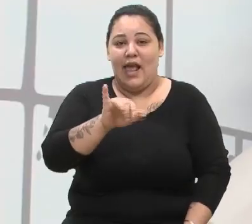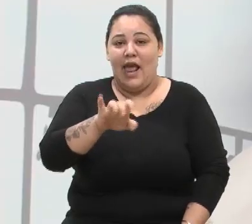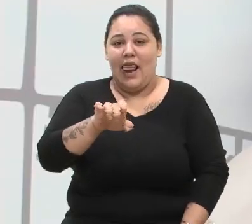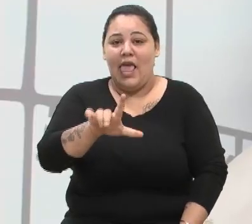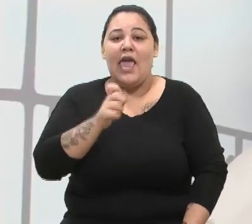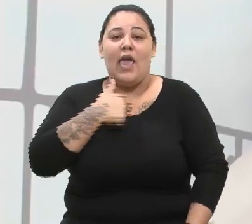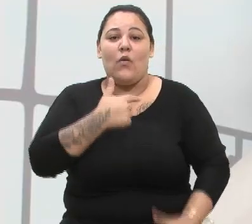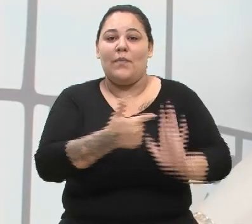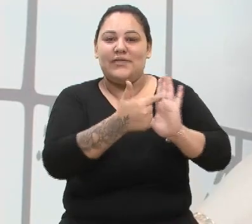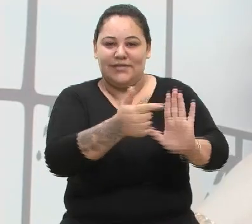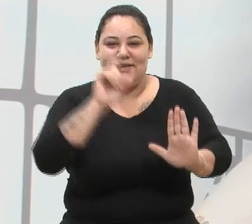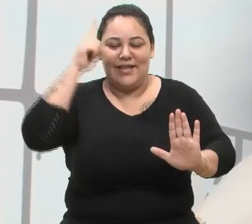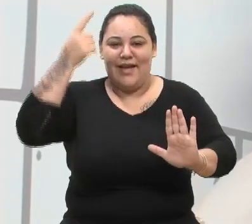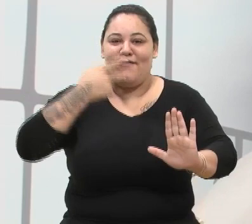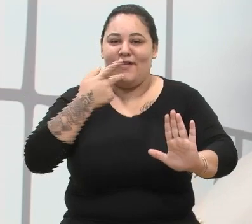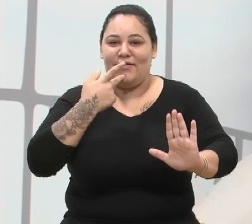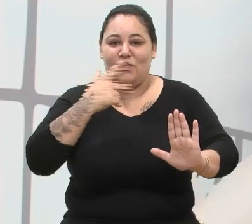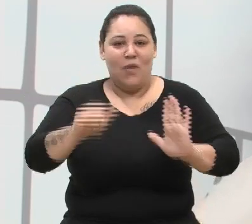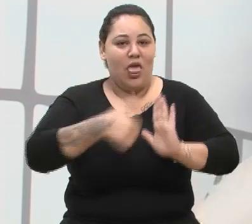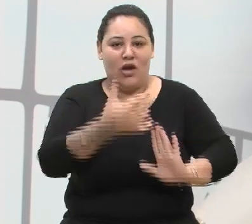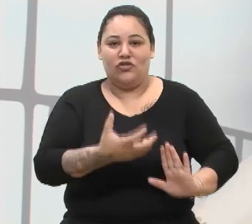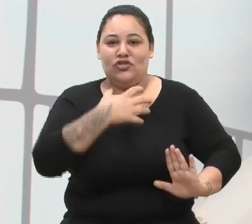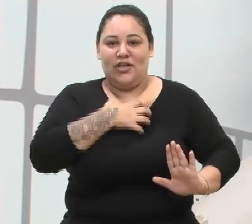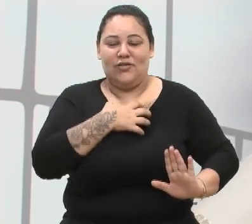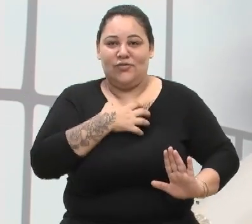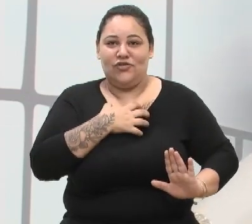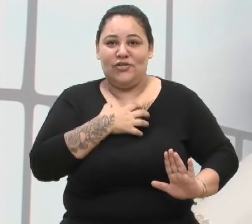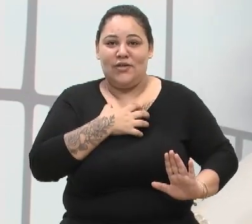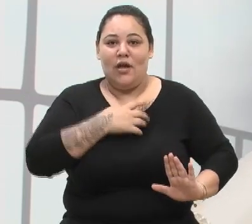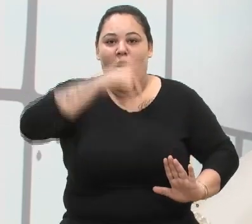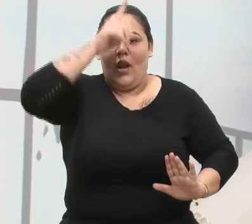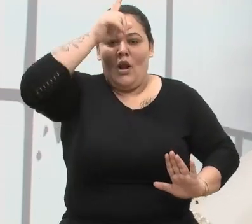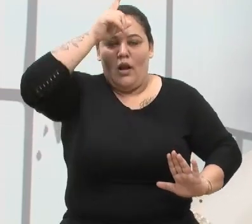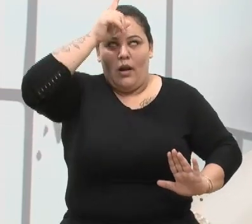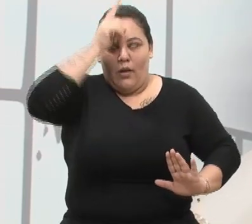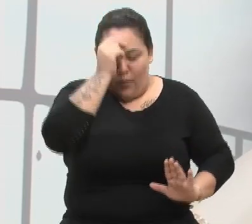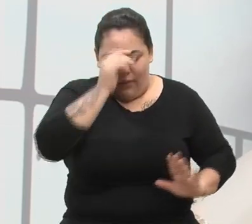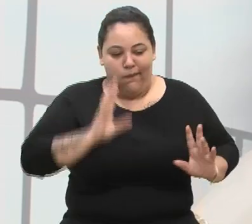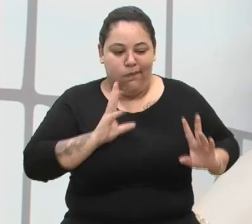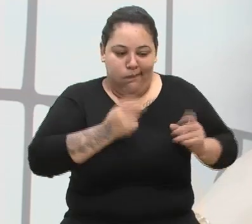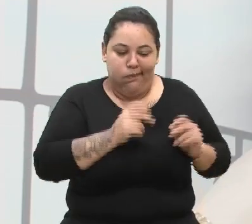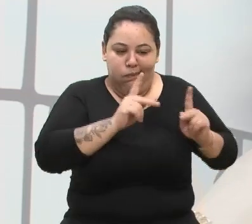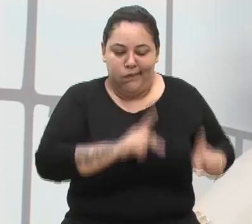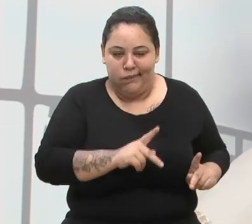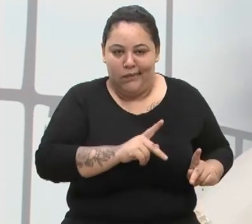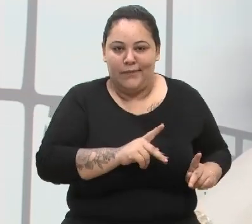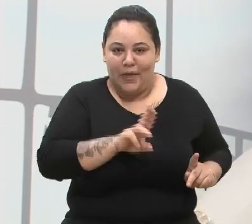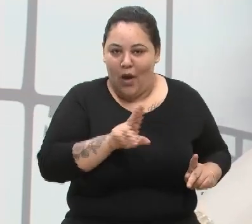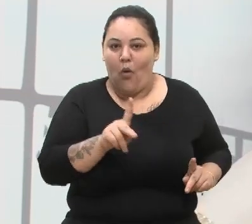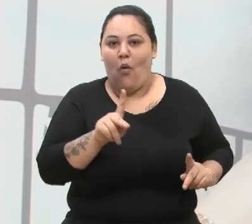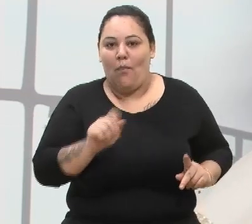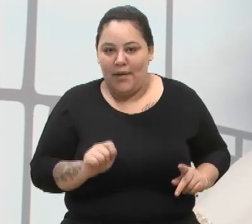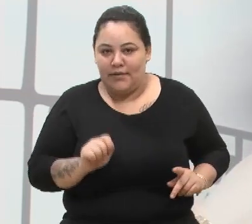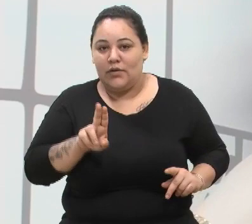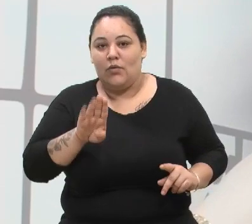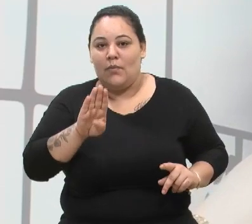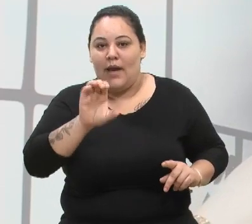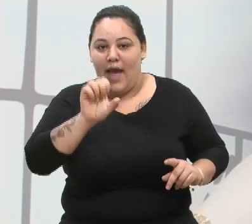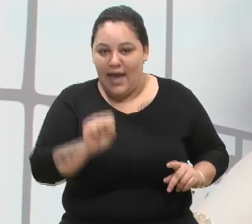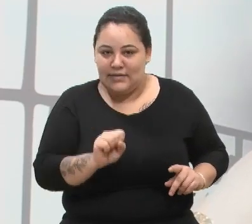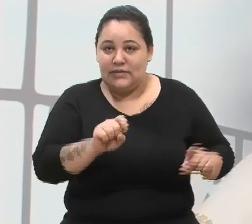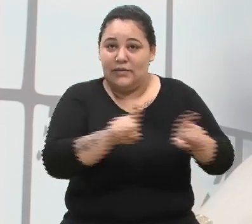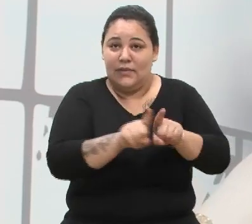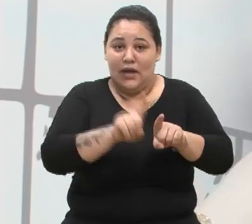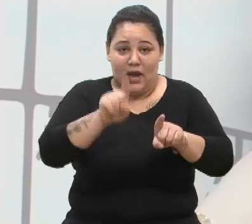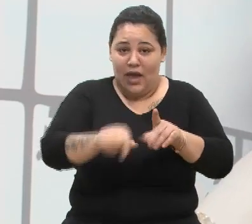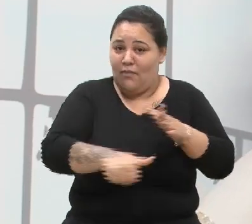Que a melhor forma da gente desocupar as UPAs e desocupar as UBS seria a telemedicina, que já existe em vários locais do mundo, inclusive